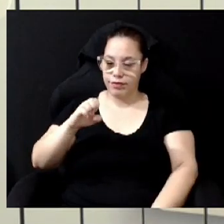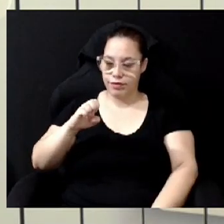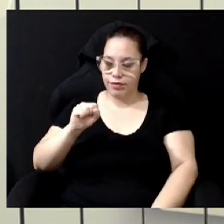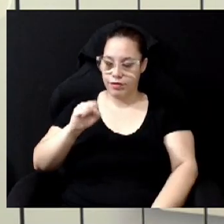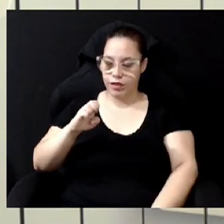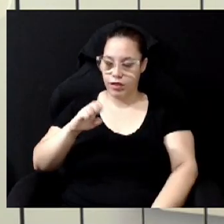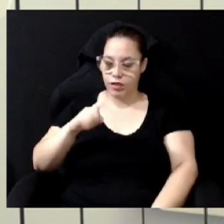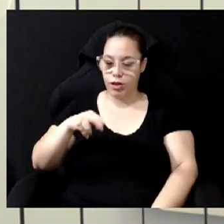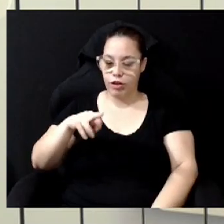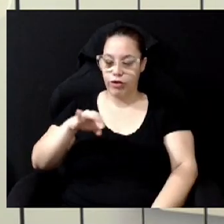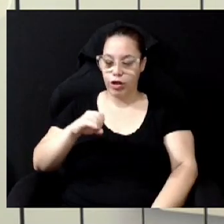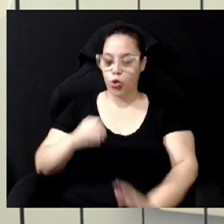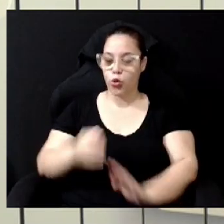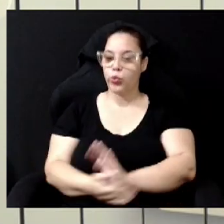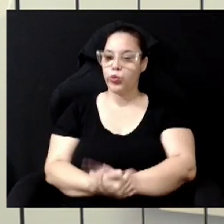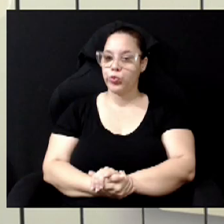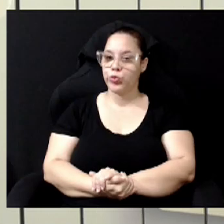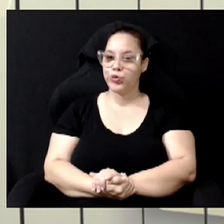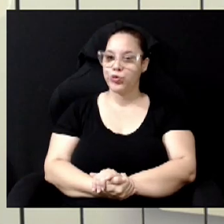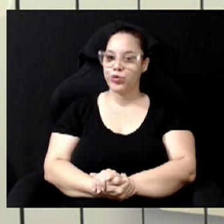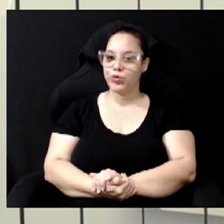Nogueira.